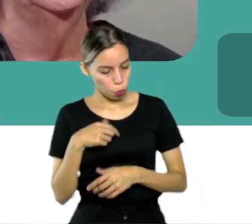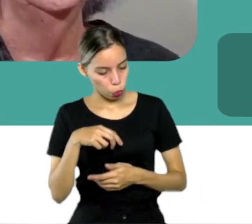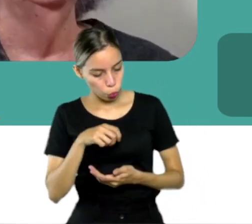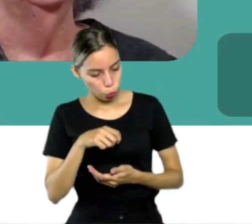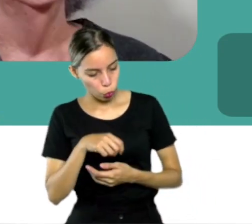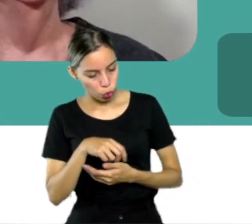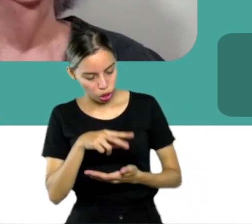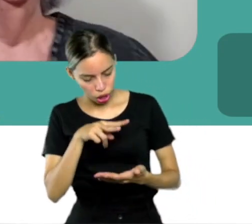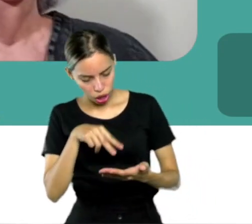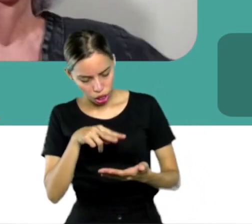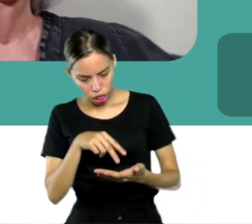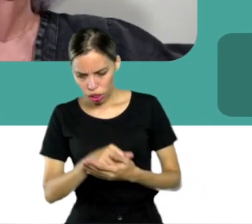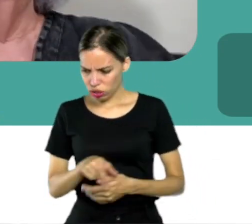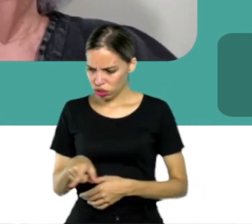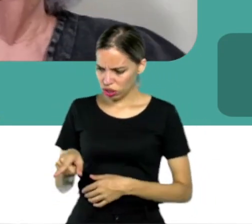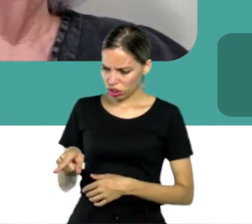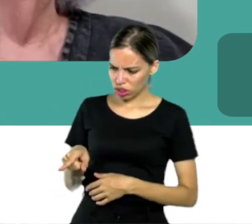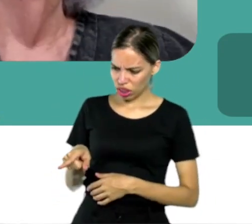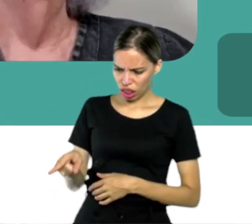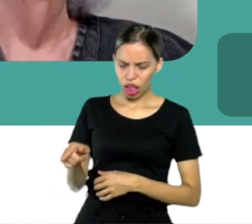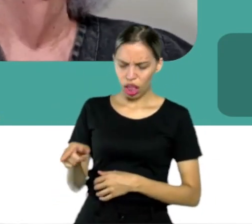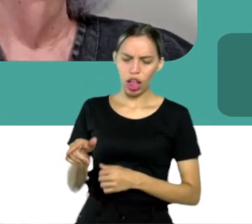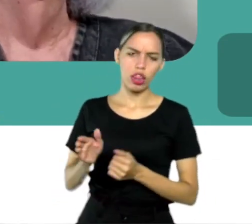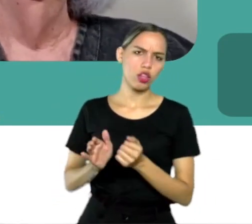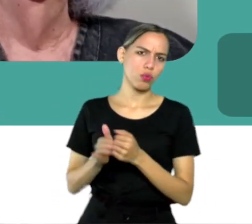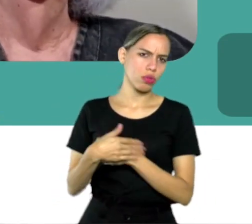minha época era